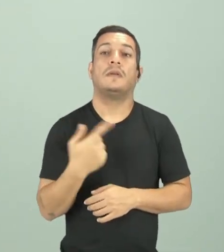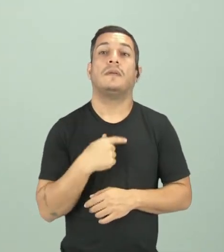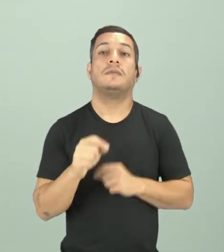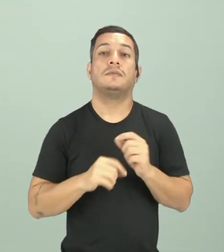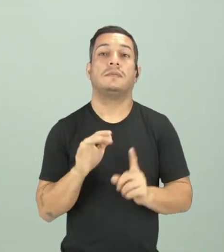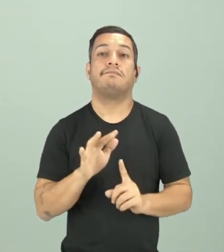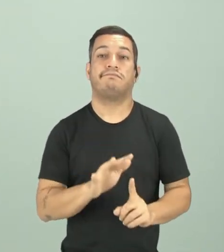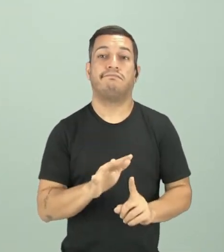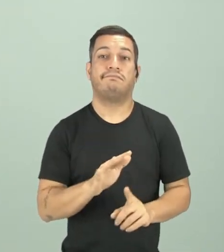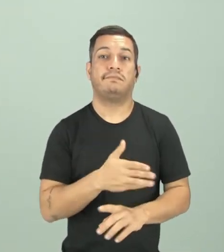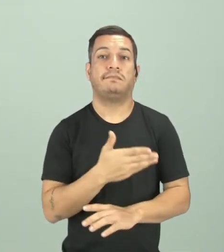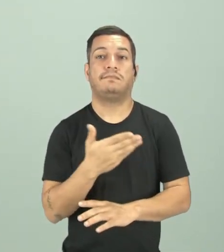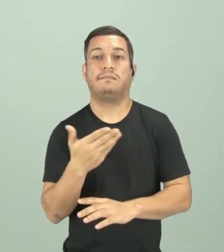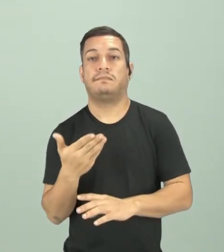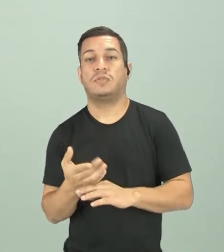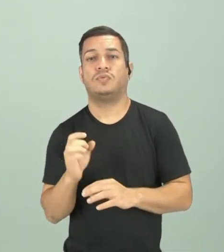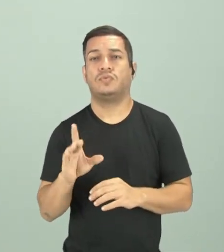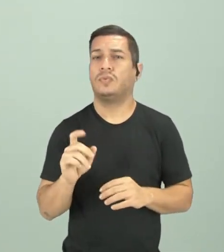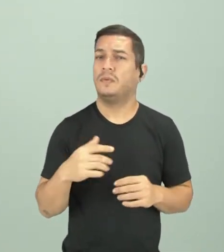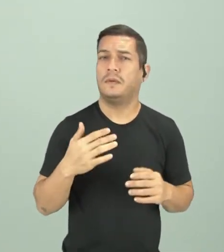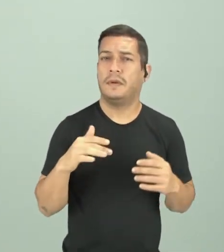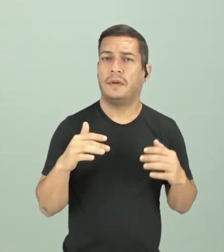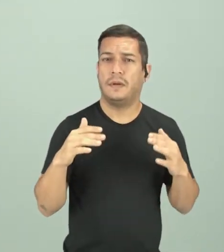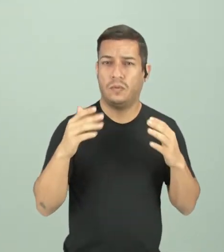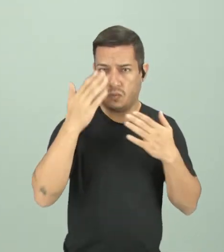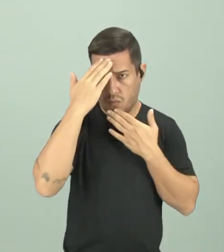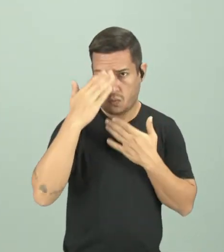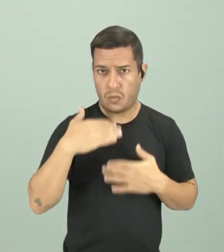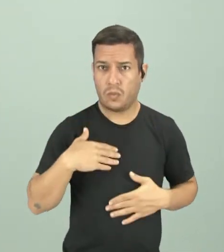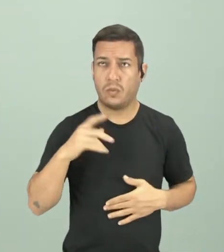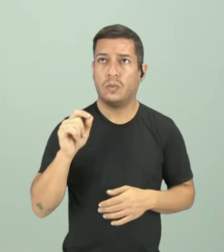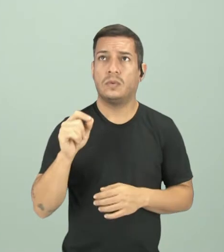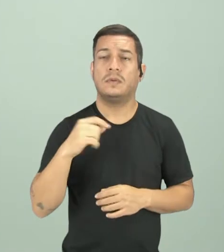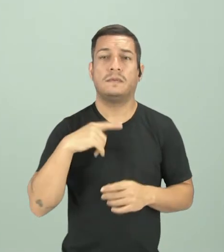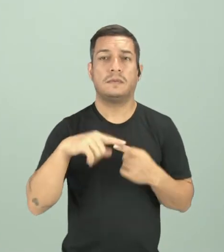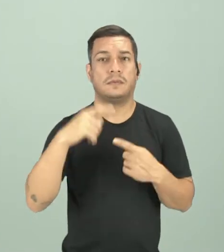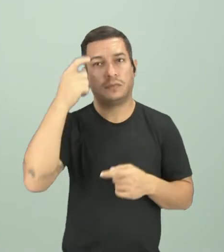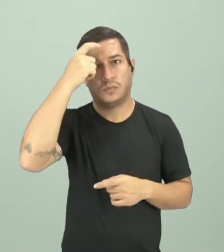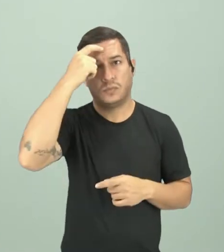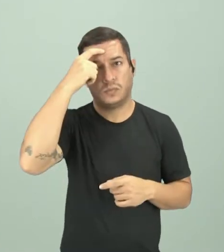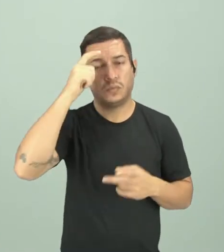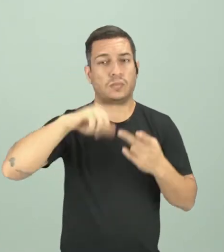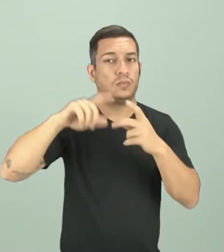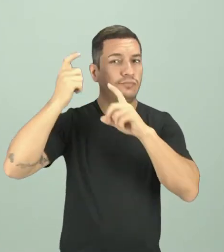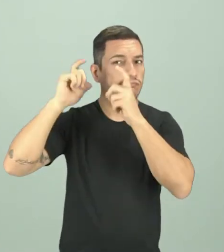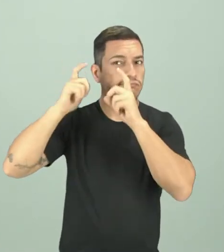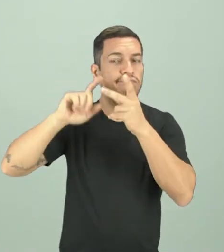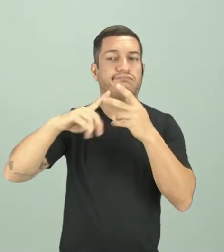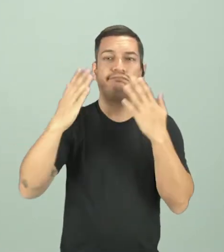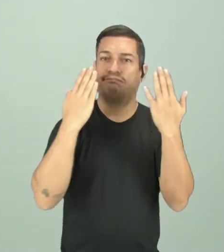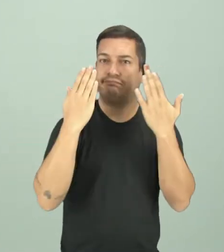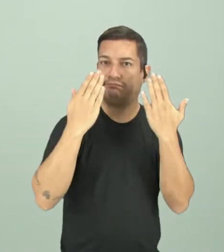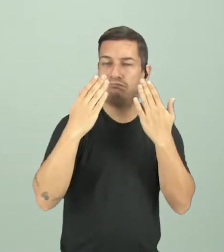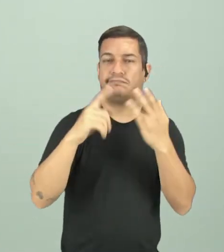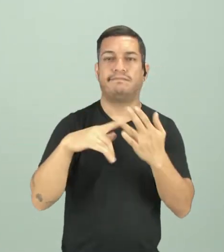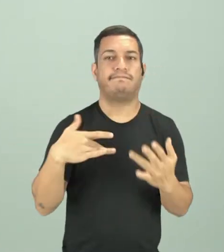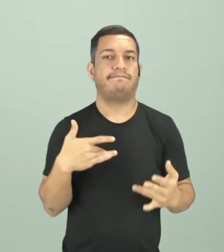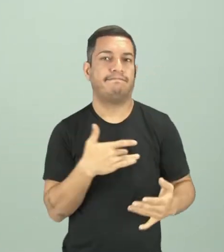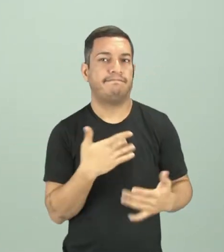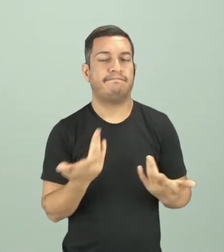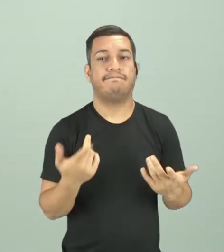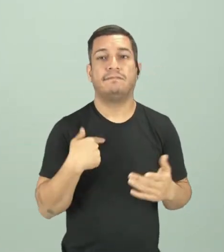forma integral, não trabalhamos só as questões físicas, e sim as cognitivas, as psicológicas, as de